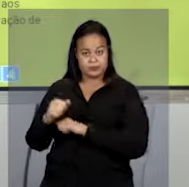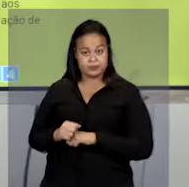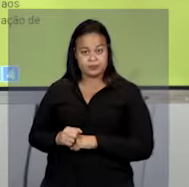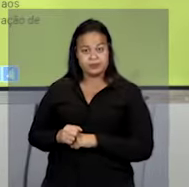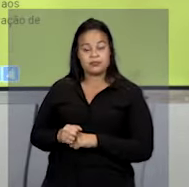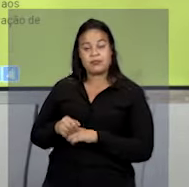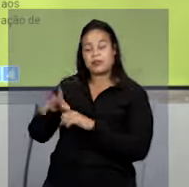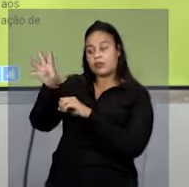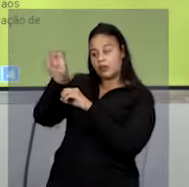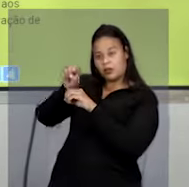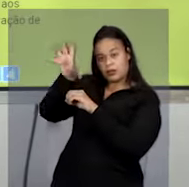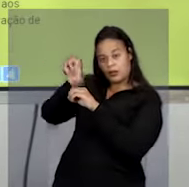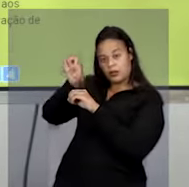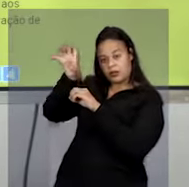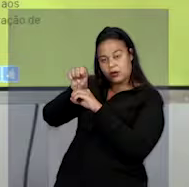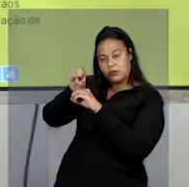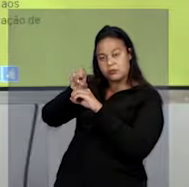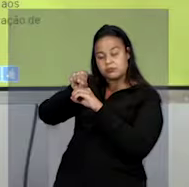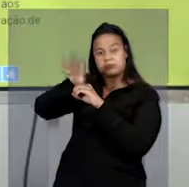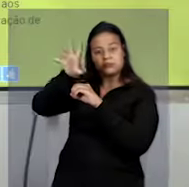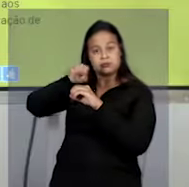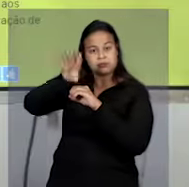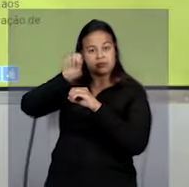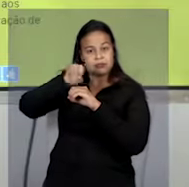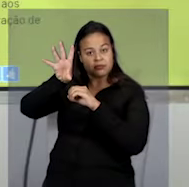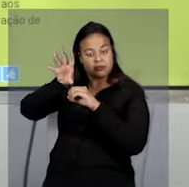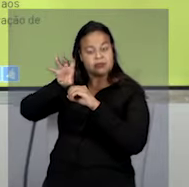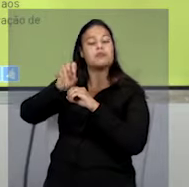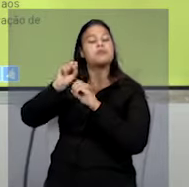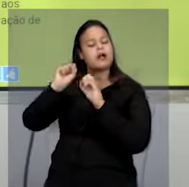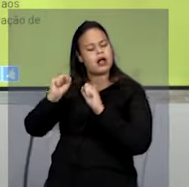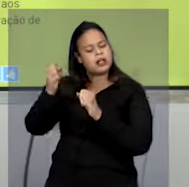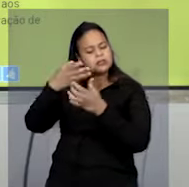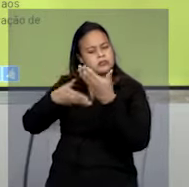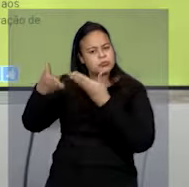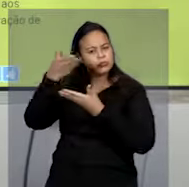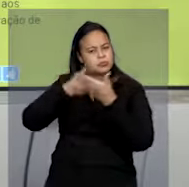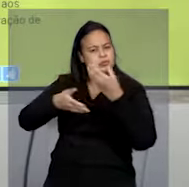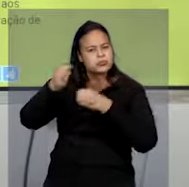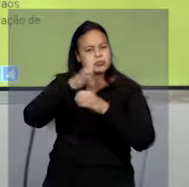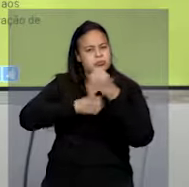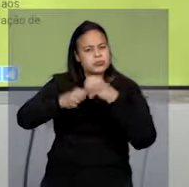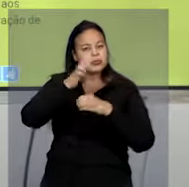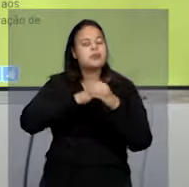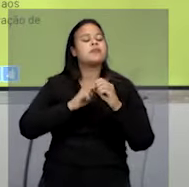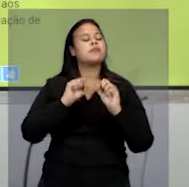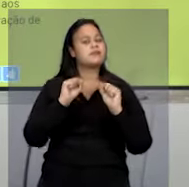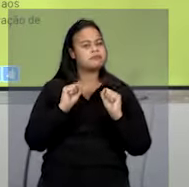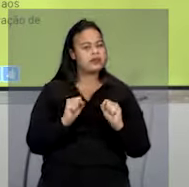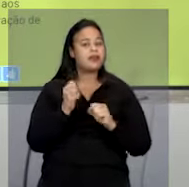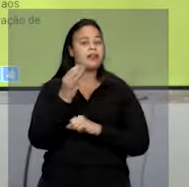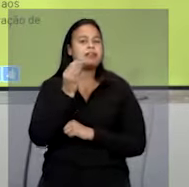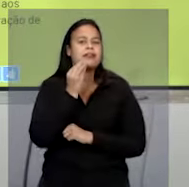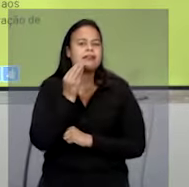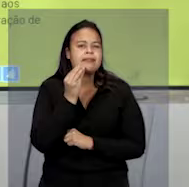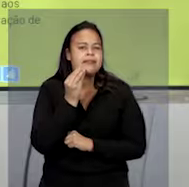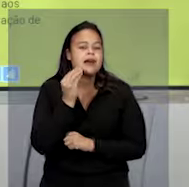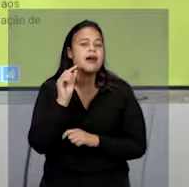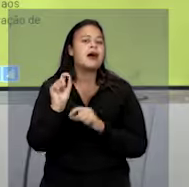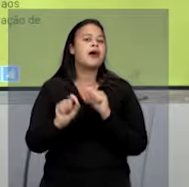podem receber elétrons, eles podem compartilhar elétrons, tudo tentando alcançar